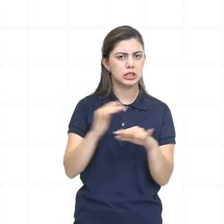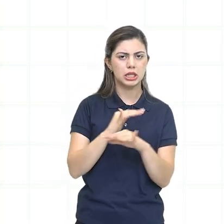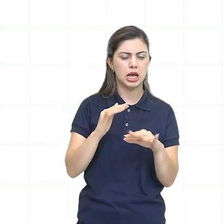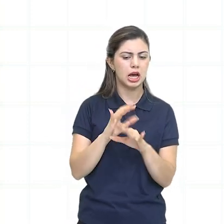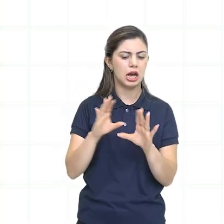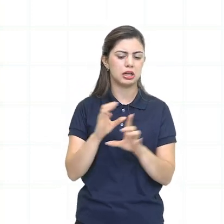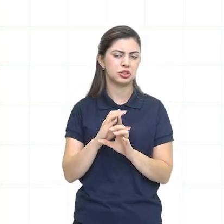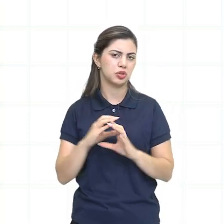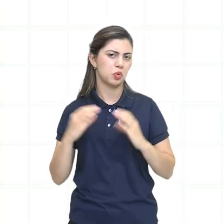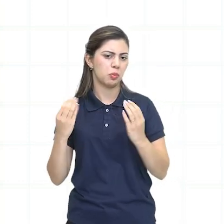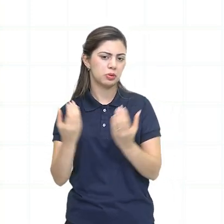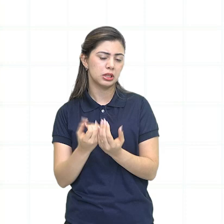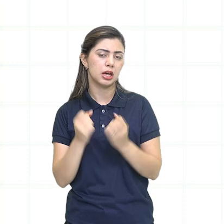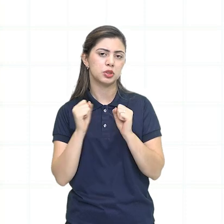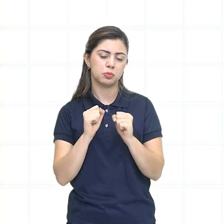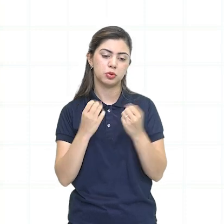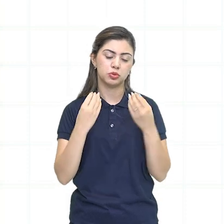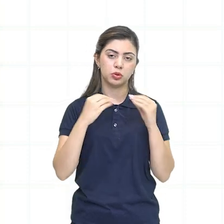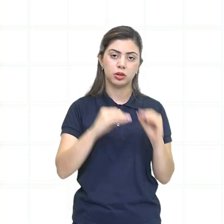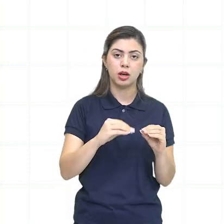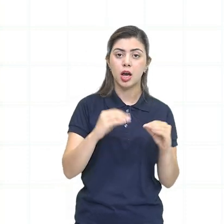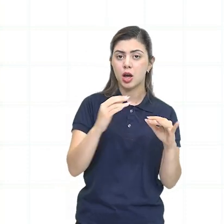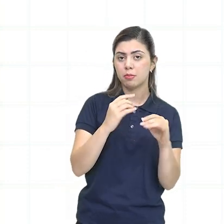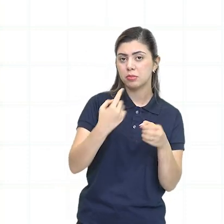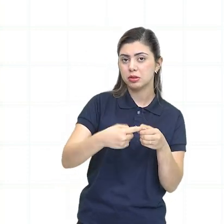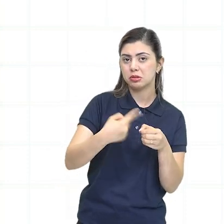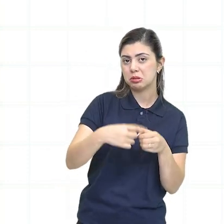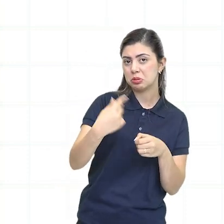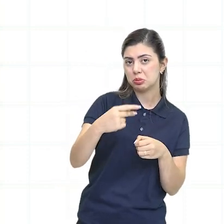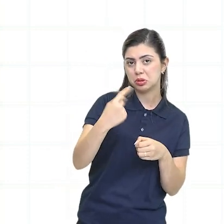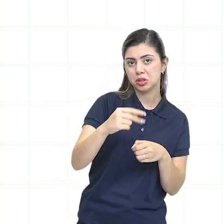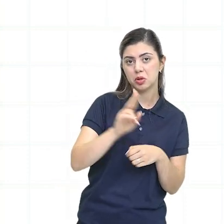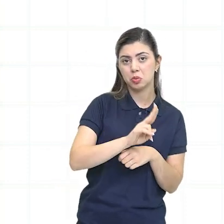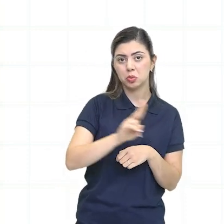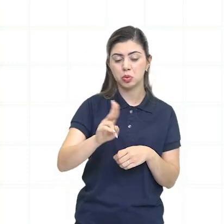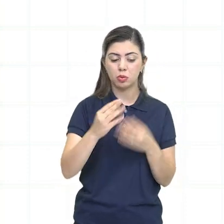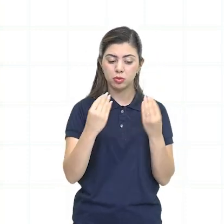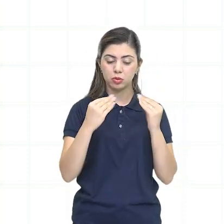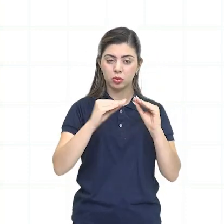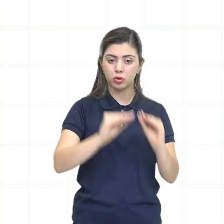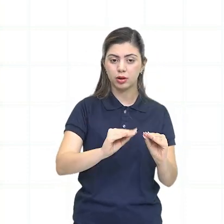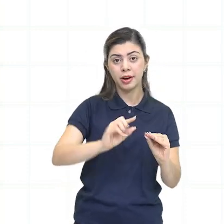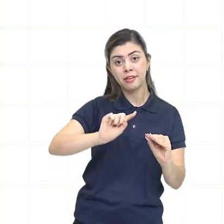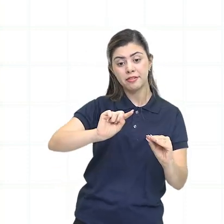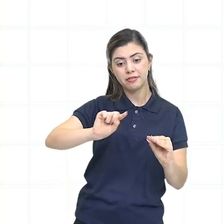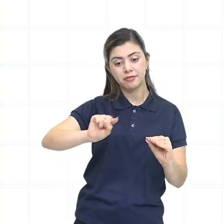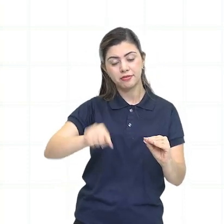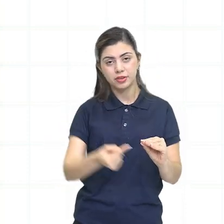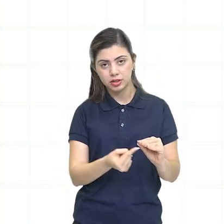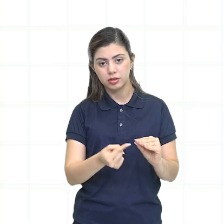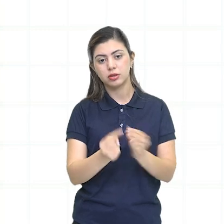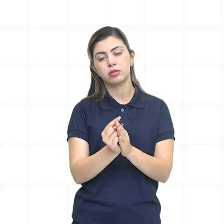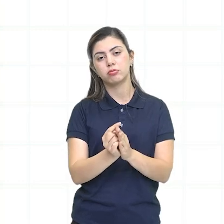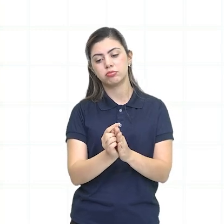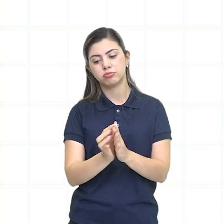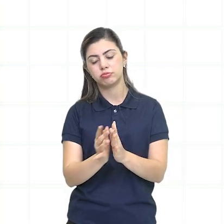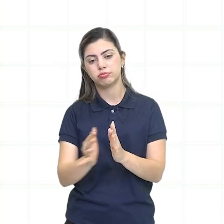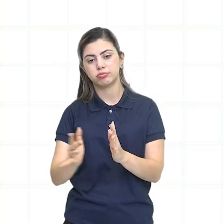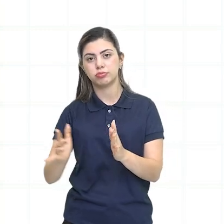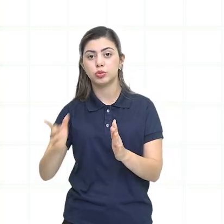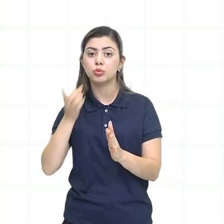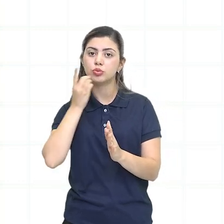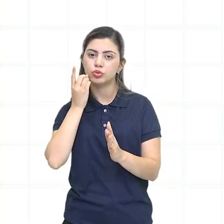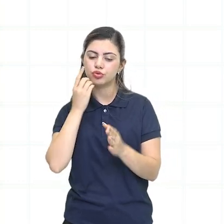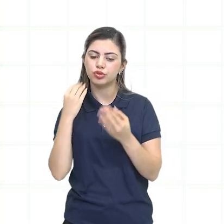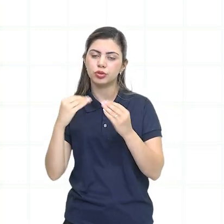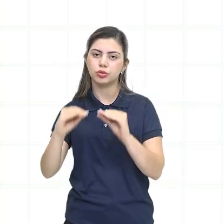outra comunidade, né? Você vai colocar o nome da sua comunidade aí, vírgula. Aí vem com o restante da